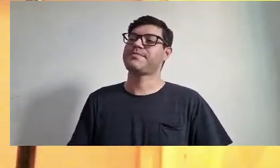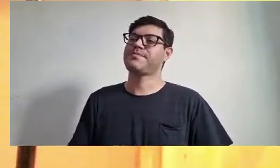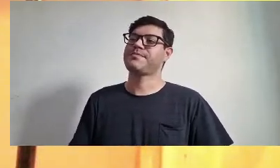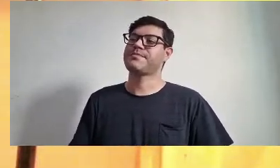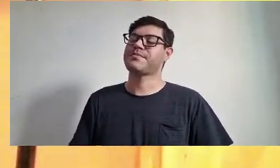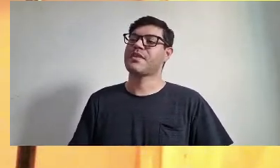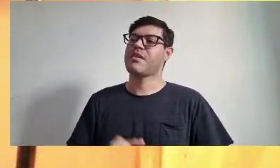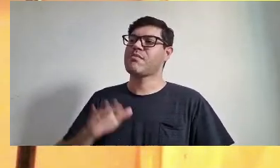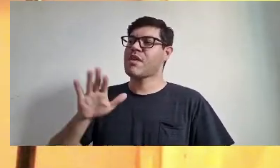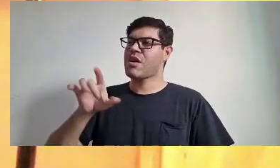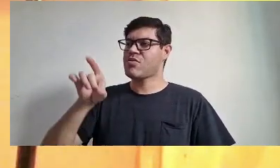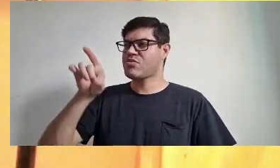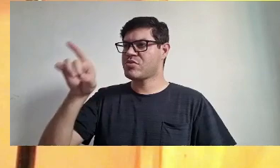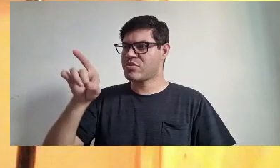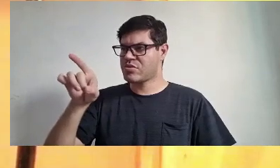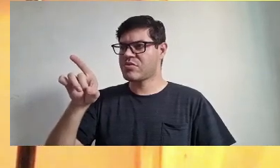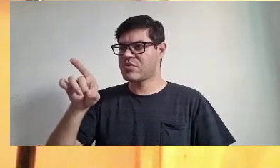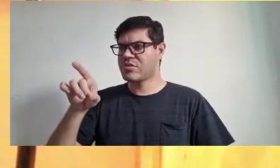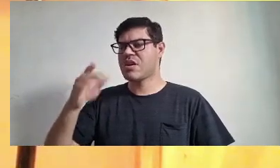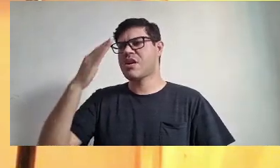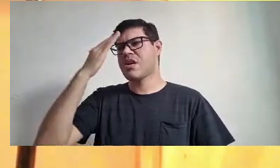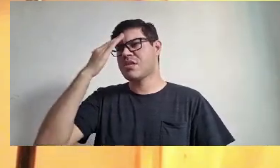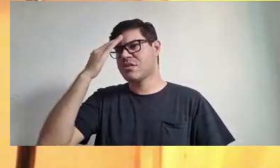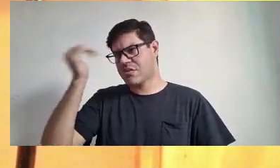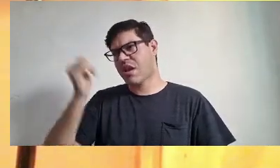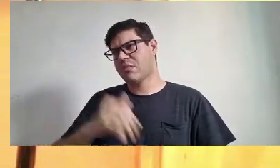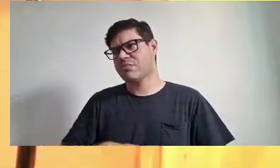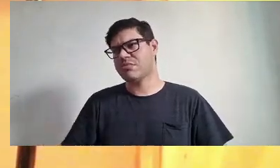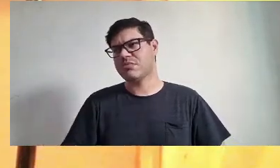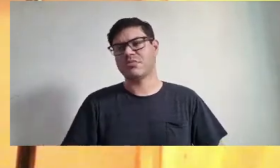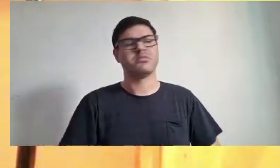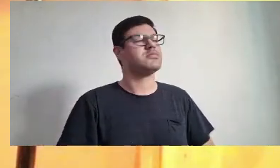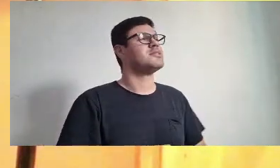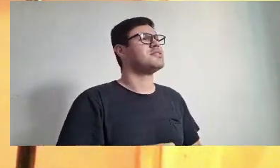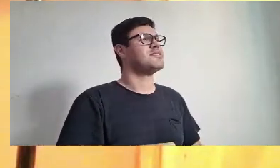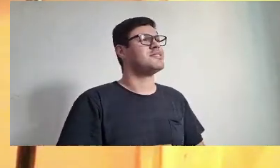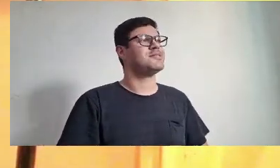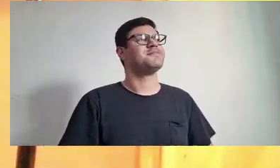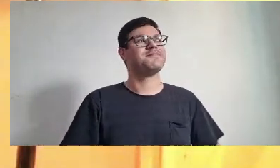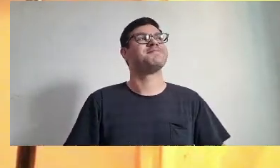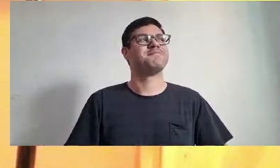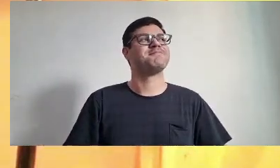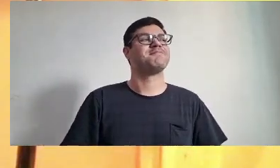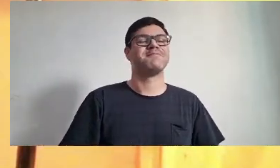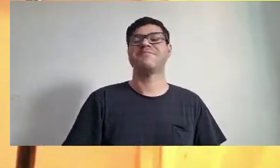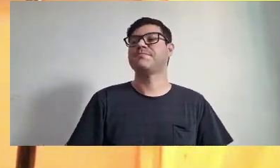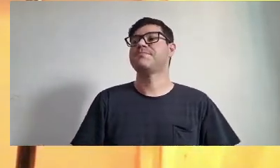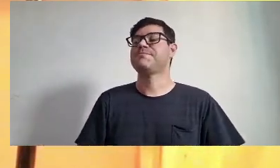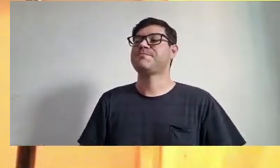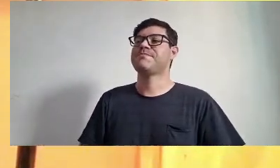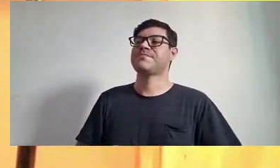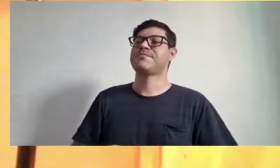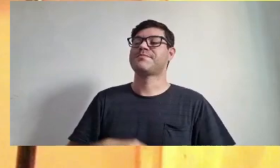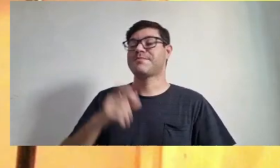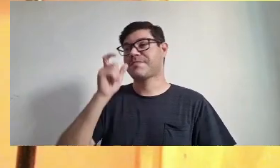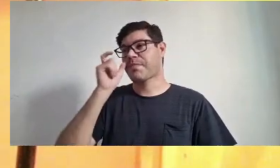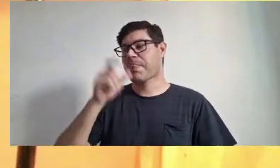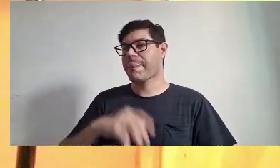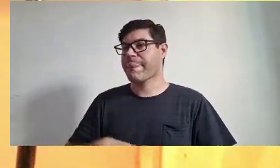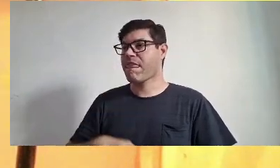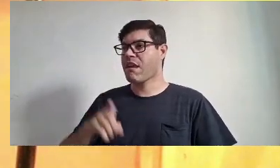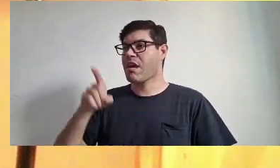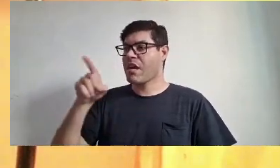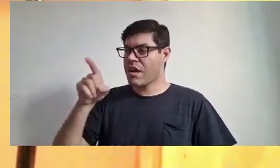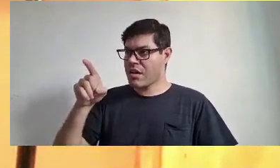Mas o senhor não é desconhecido, o senhor é conhecido. Mas viu... Não, vamos voltar ao assunto aí, porque estava interessante. Aí o senhor foi para o